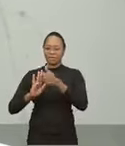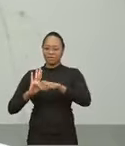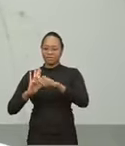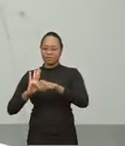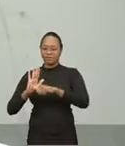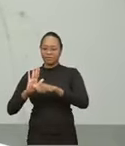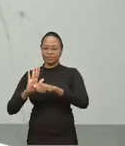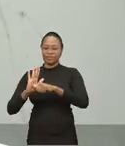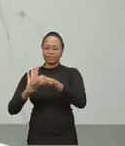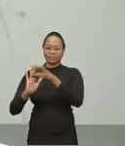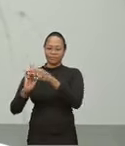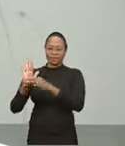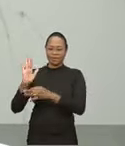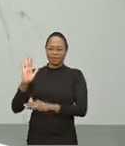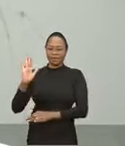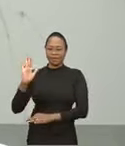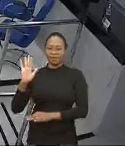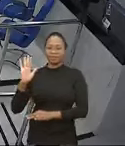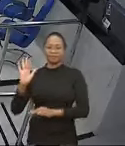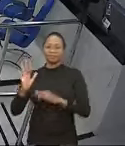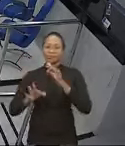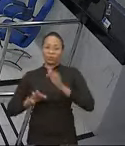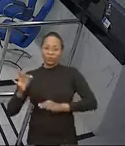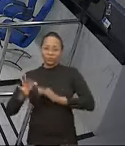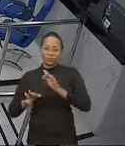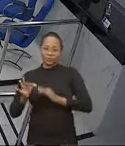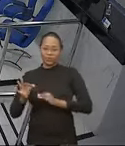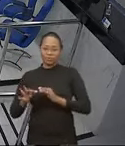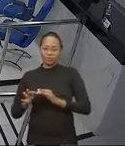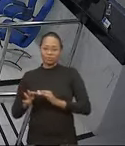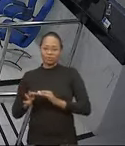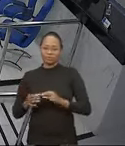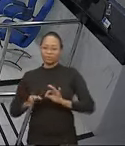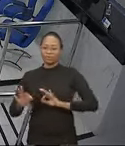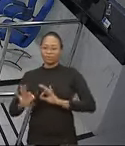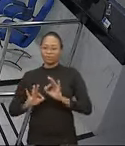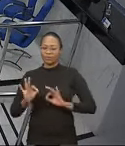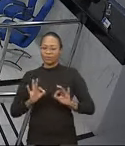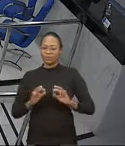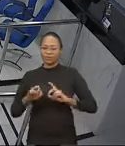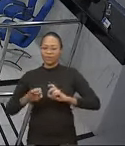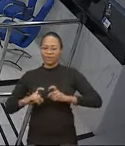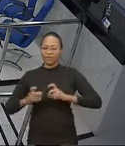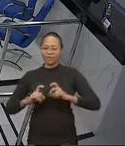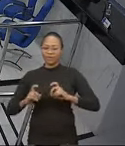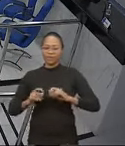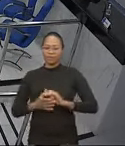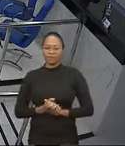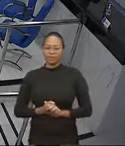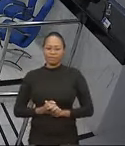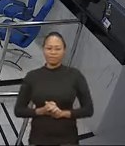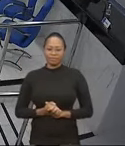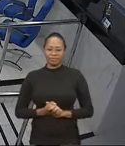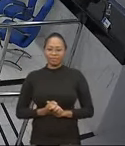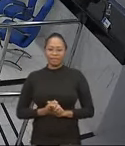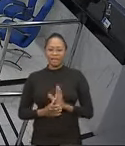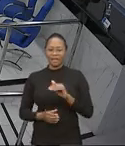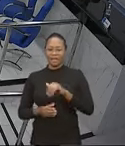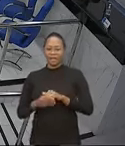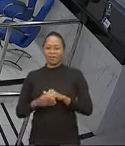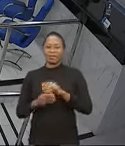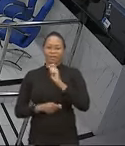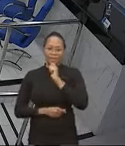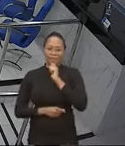resoluções em discussões. Todos os projetos foram lidos em discussão. Em